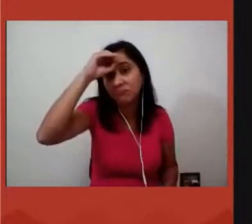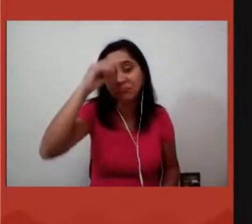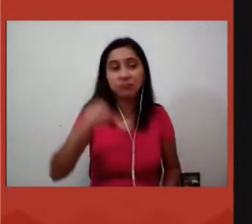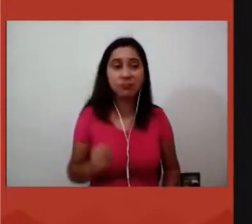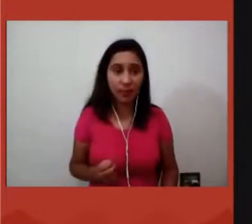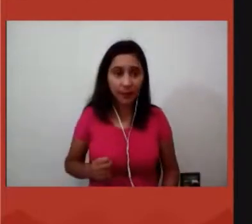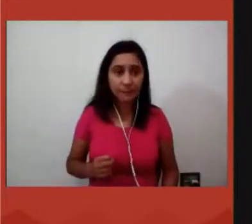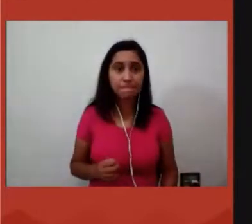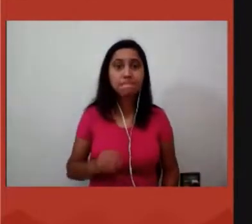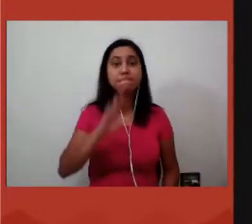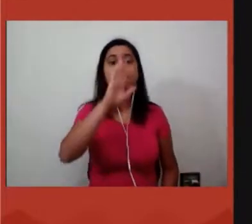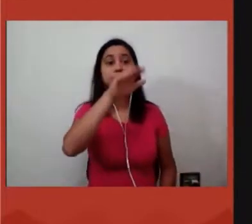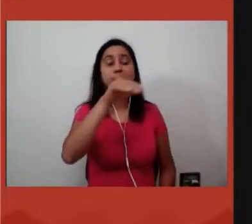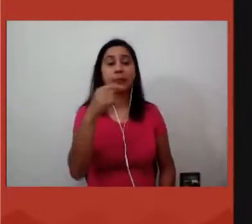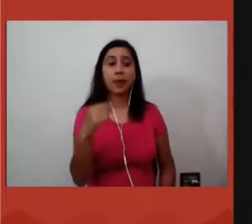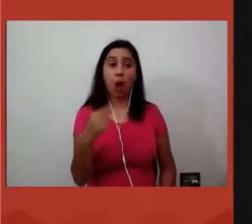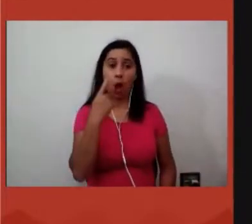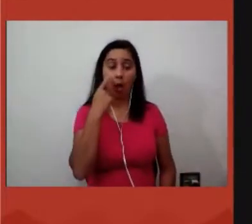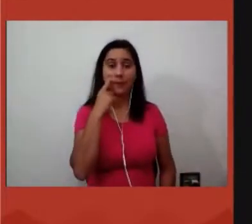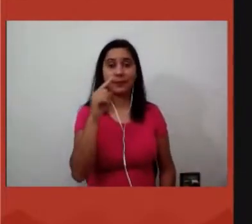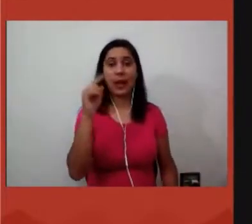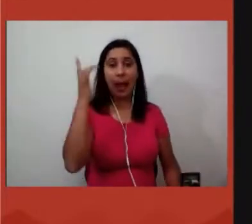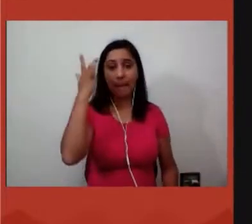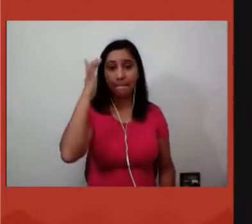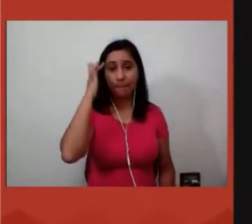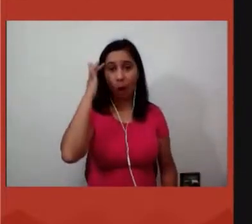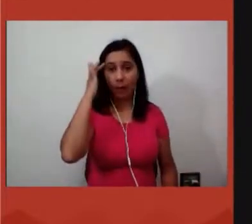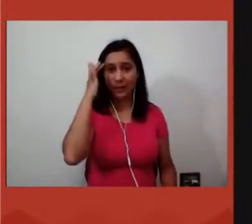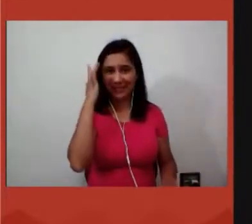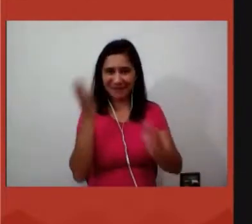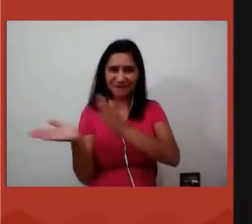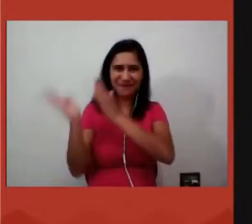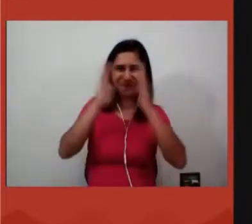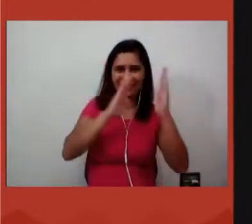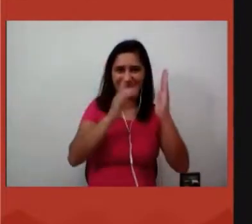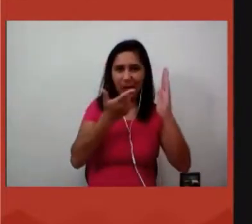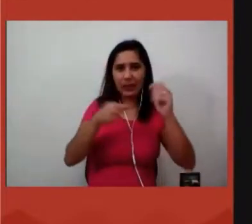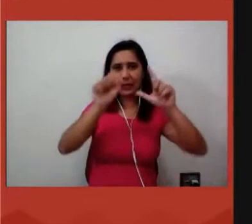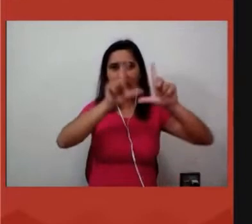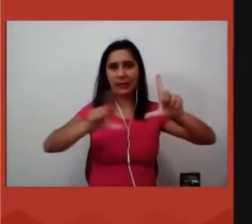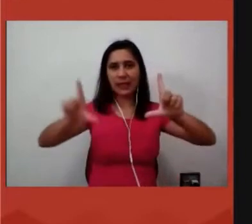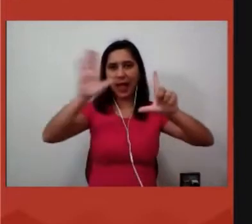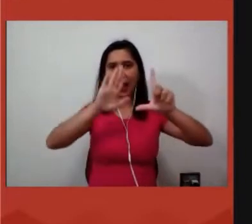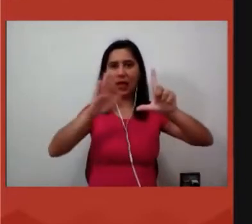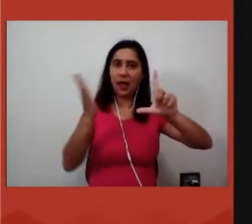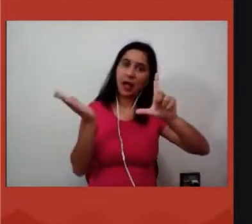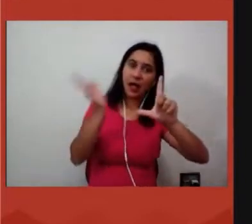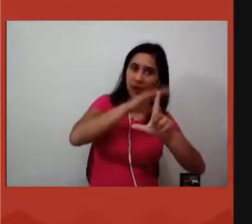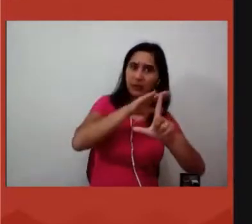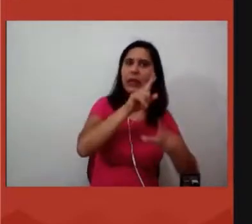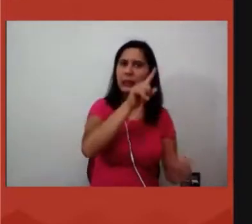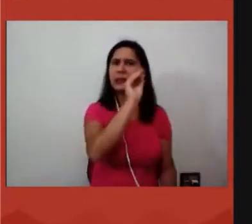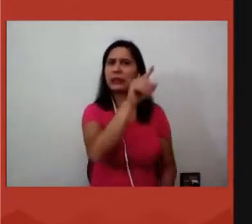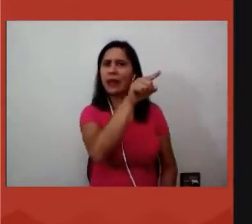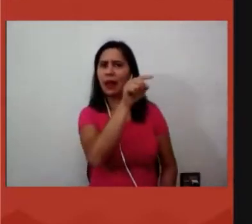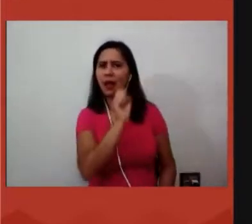nas hipóteses, que é na tela anterior, porque acho que essa questão está lá.